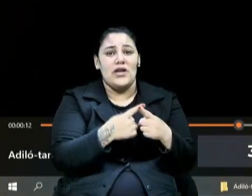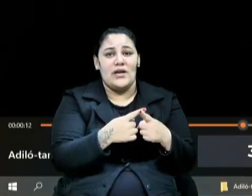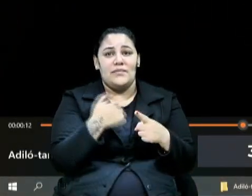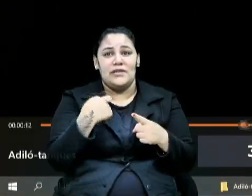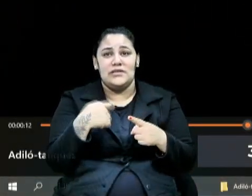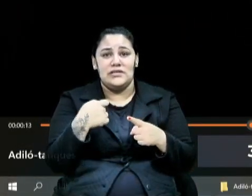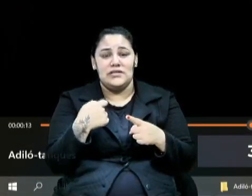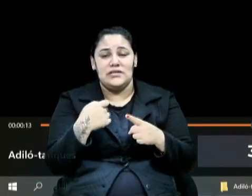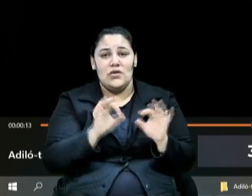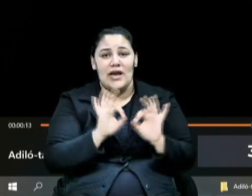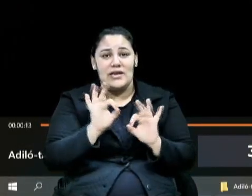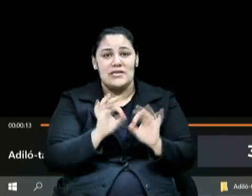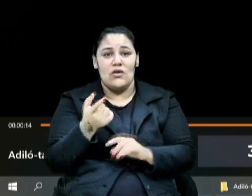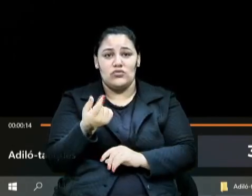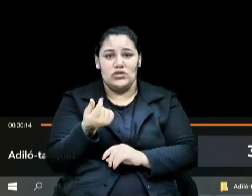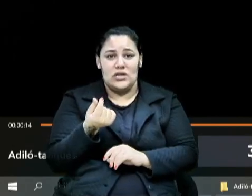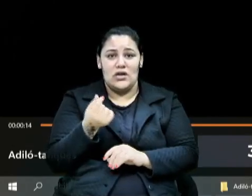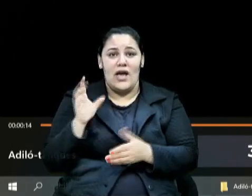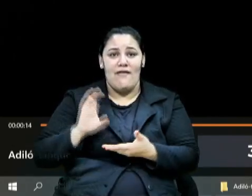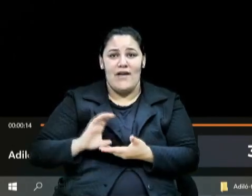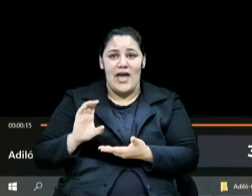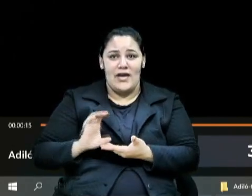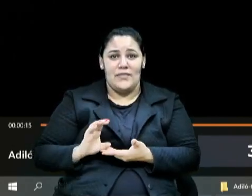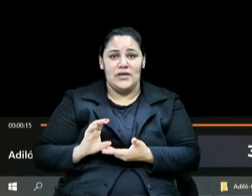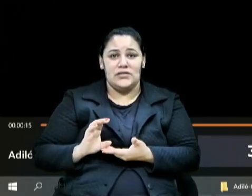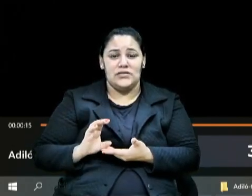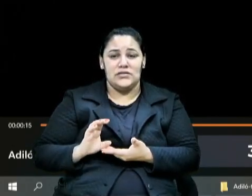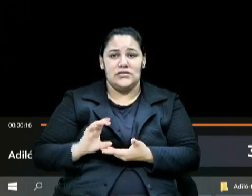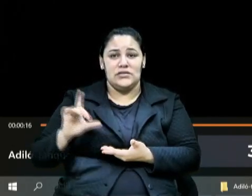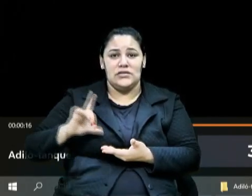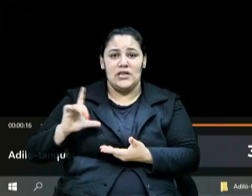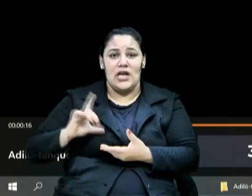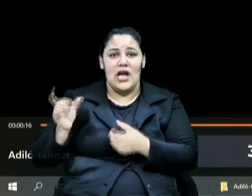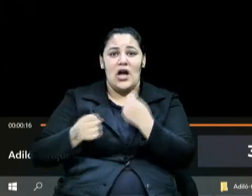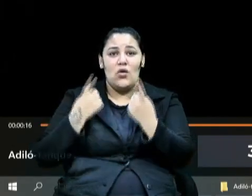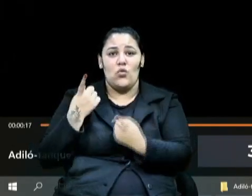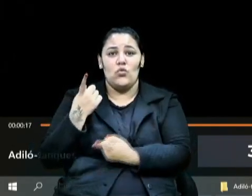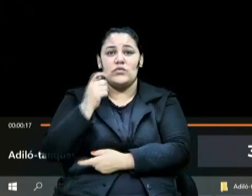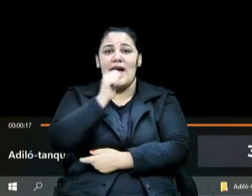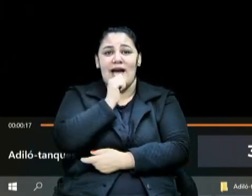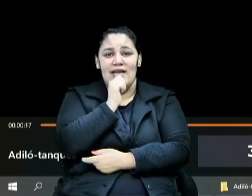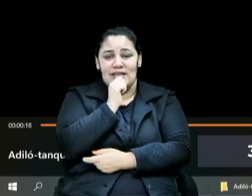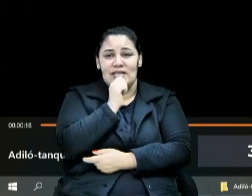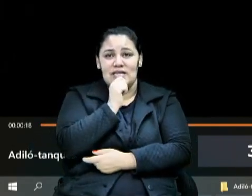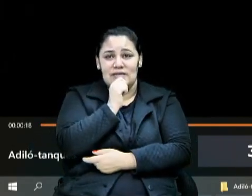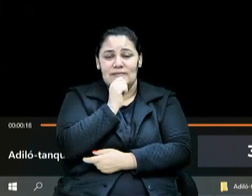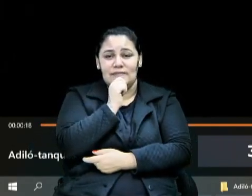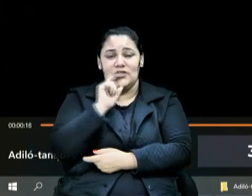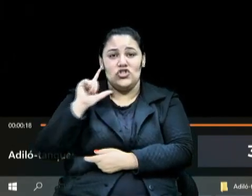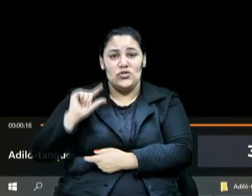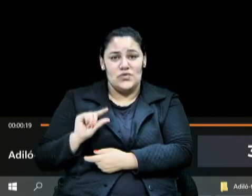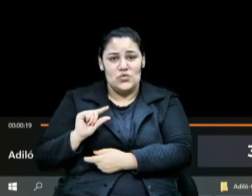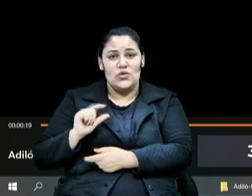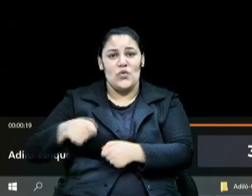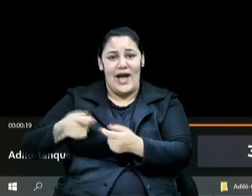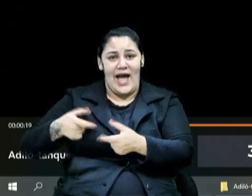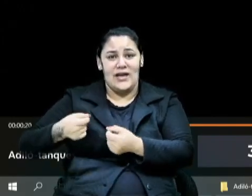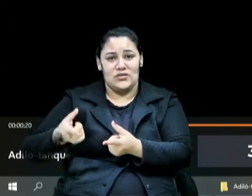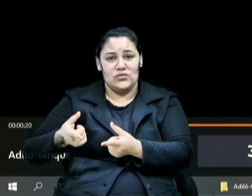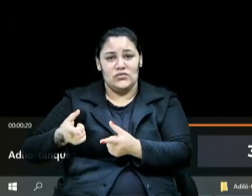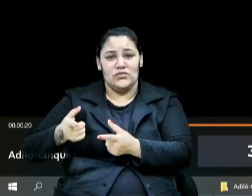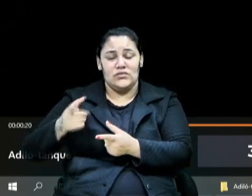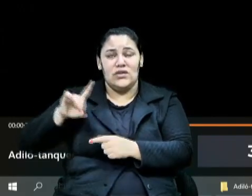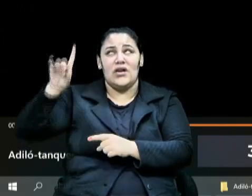atualizar os valores, e tem alguns ainda que regrediram, graças a Deus que vieram para menos, e que